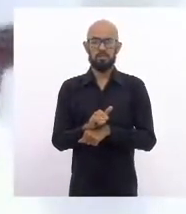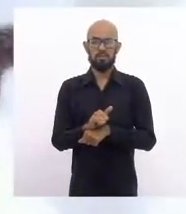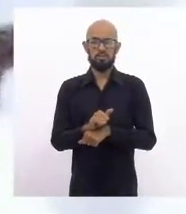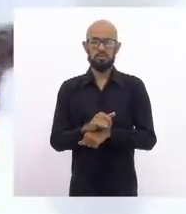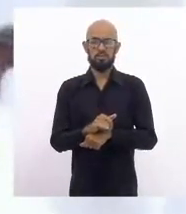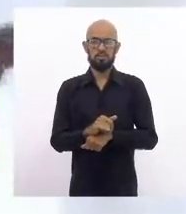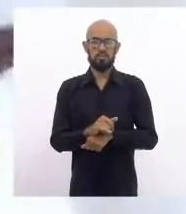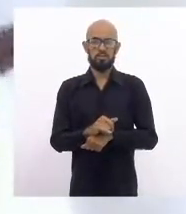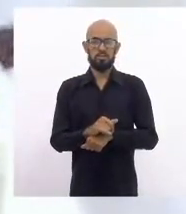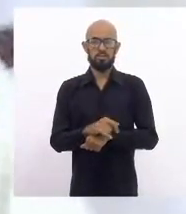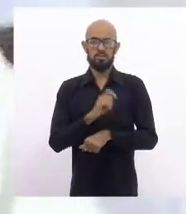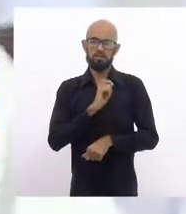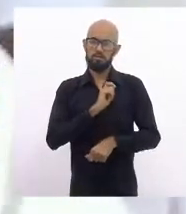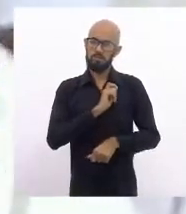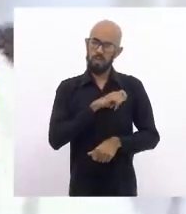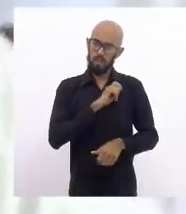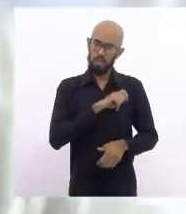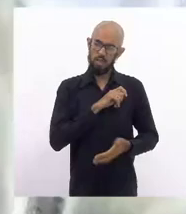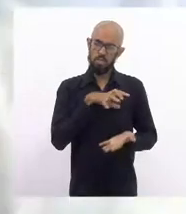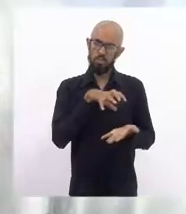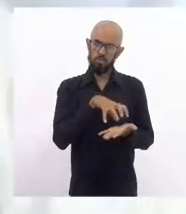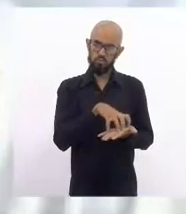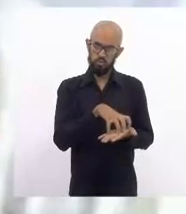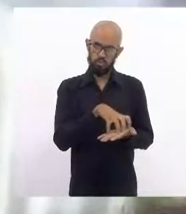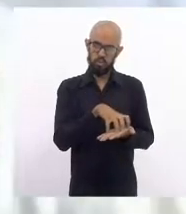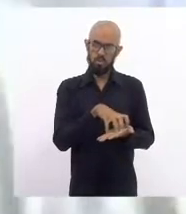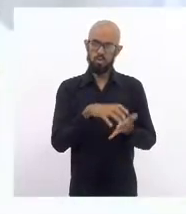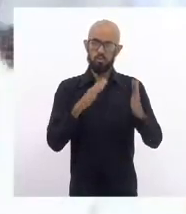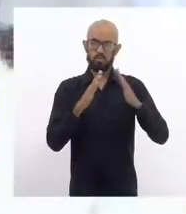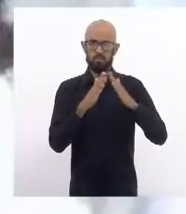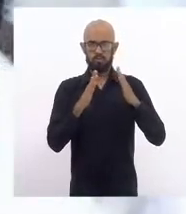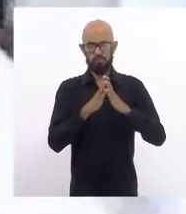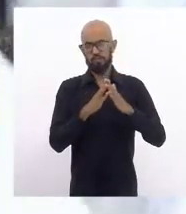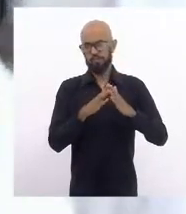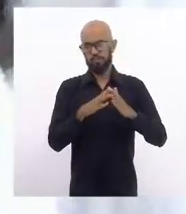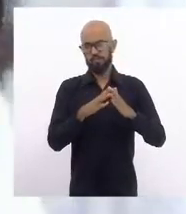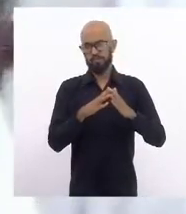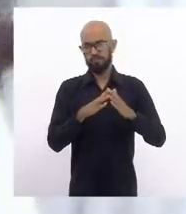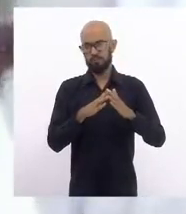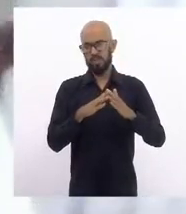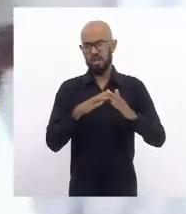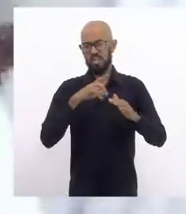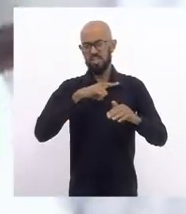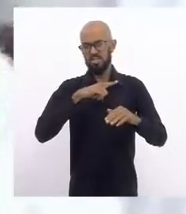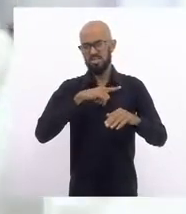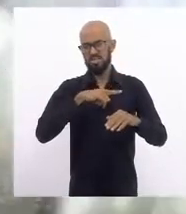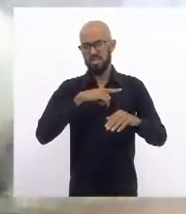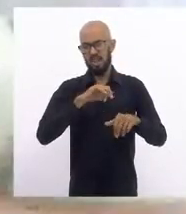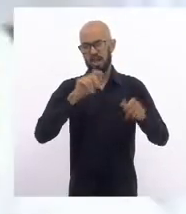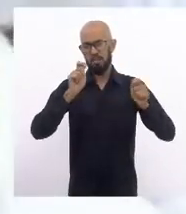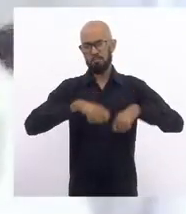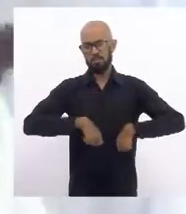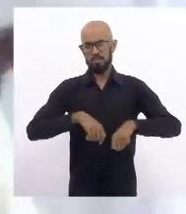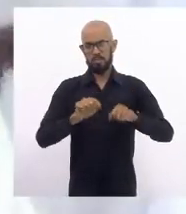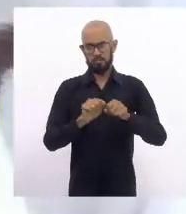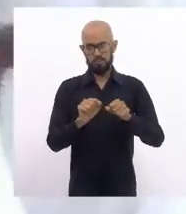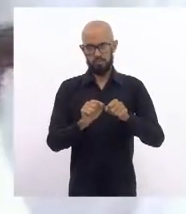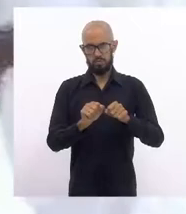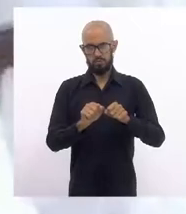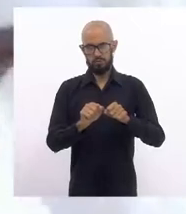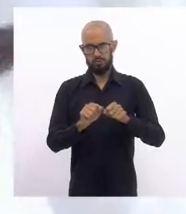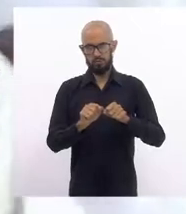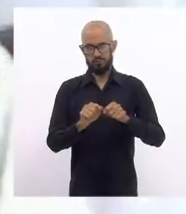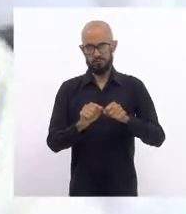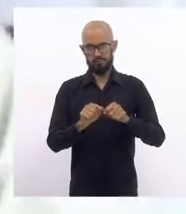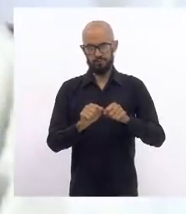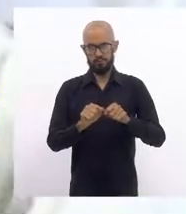imobiliário é especialista em armar. Eu gostaria de deixar isso dito, entendeu? Porque